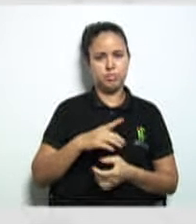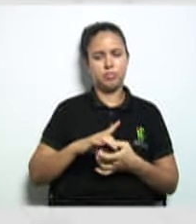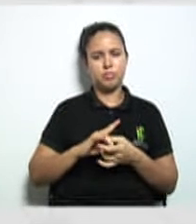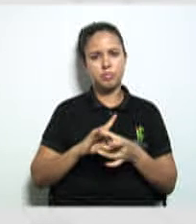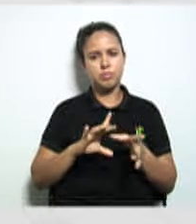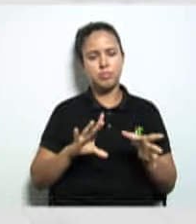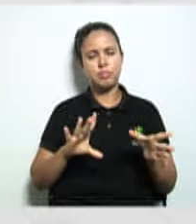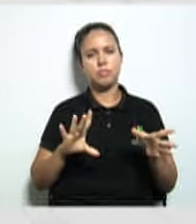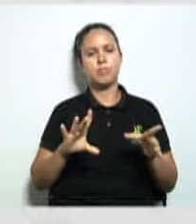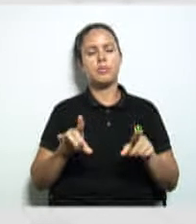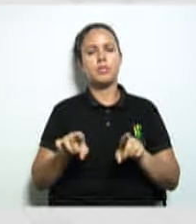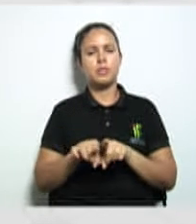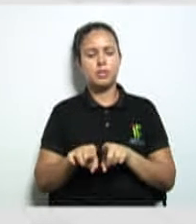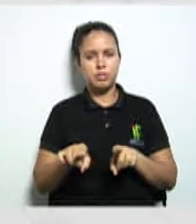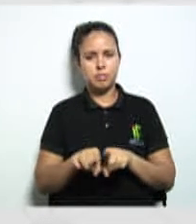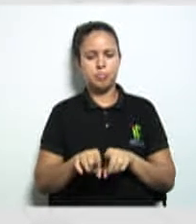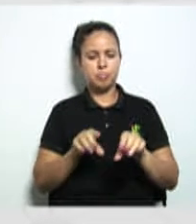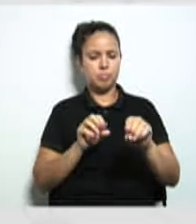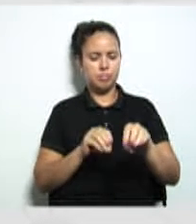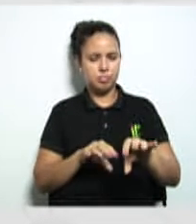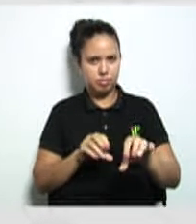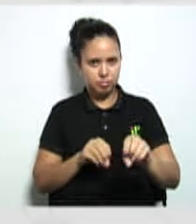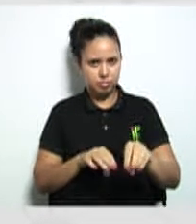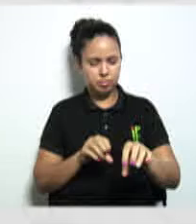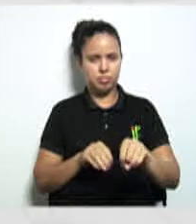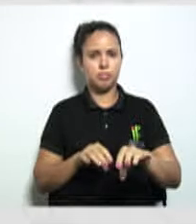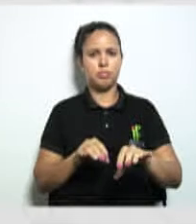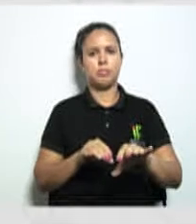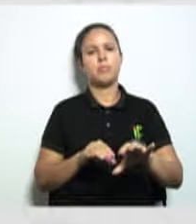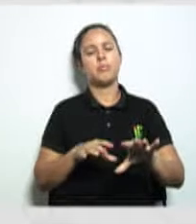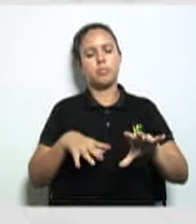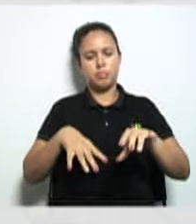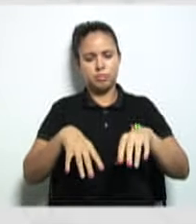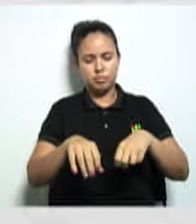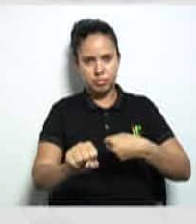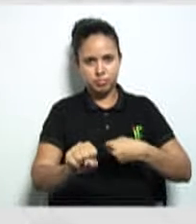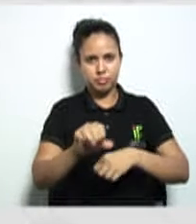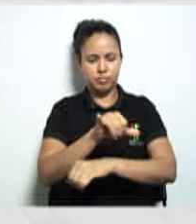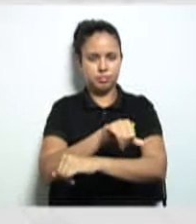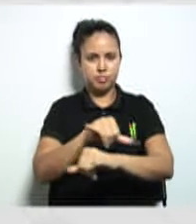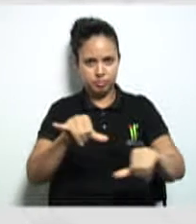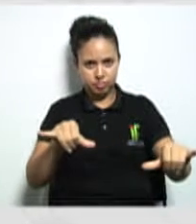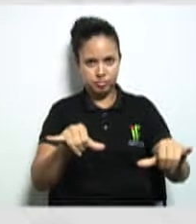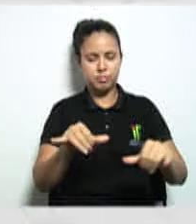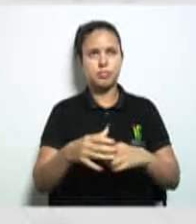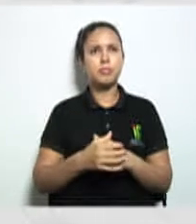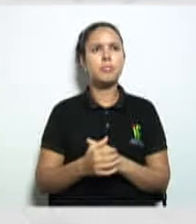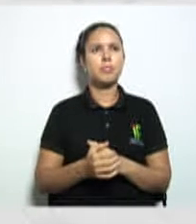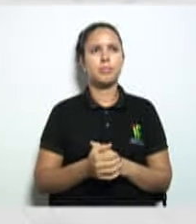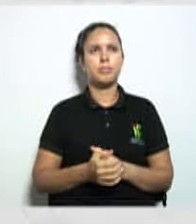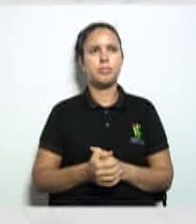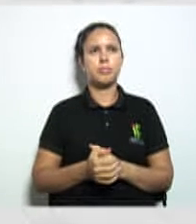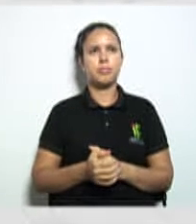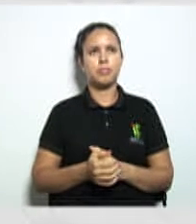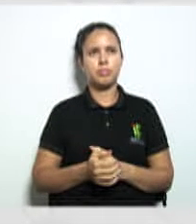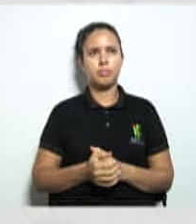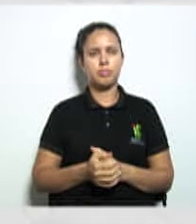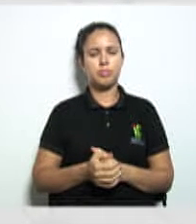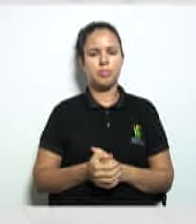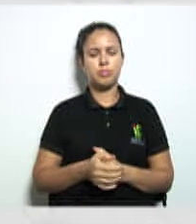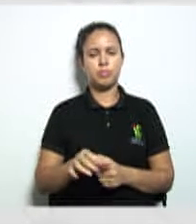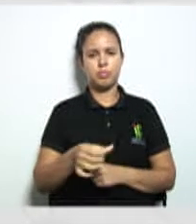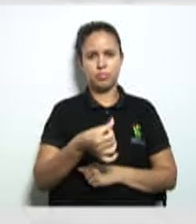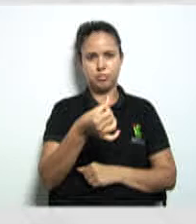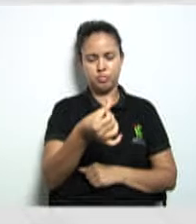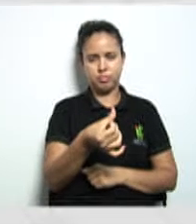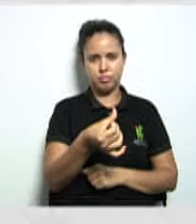Educação, formação e informação. Tivemos uma aula só sobre esse princípio. O 6º